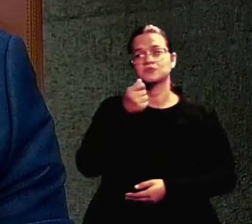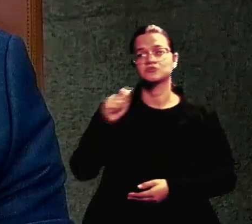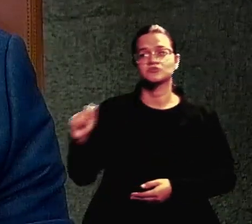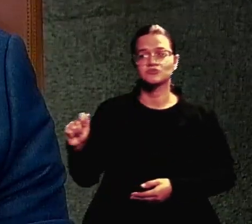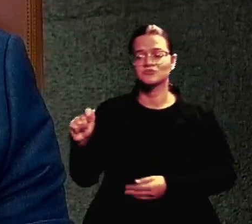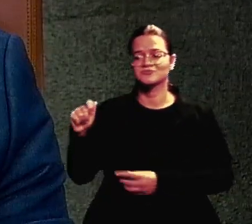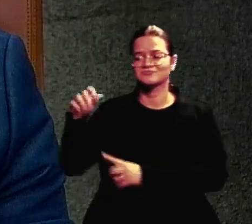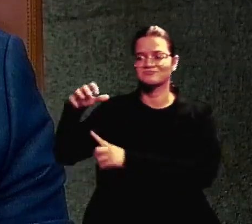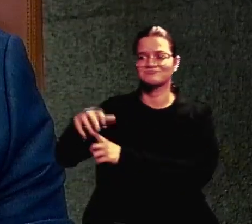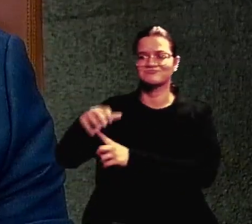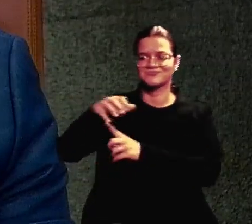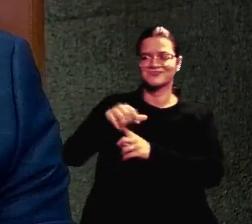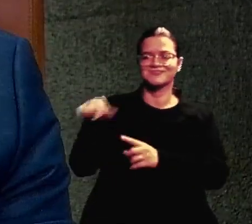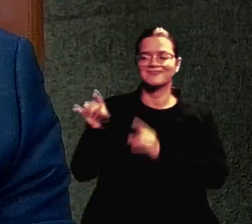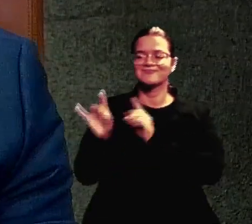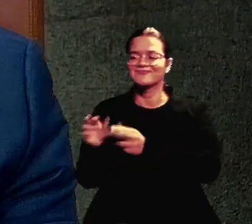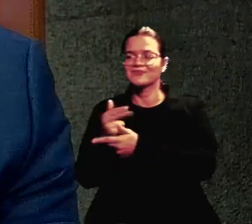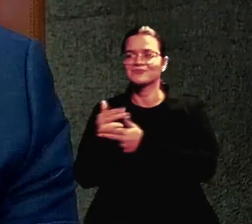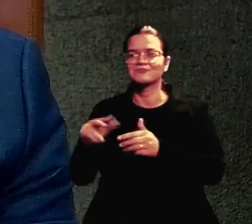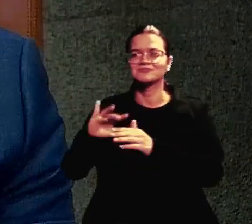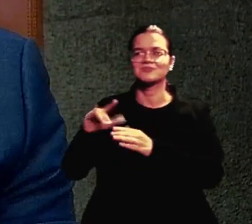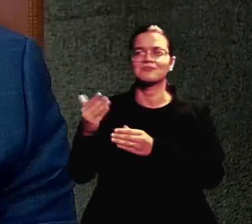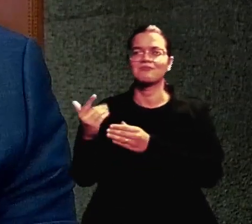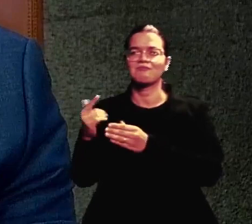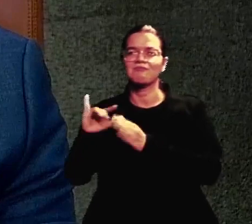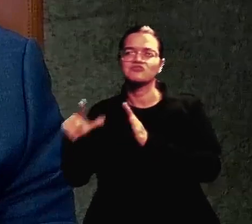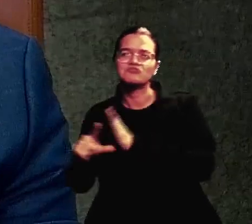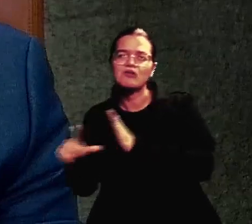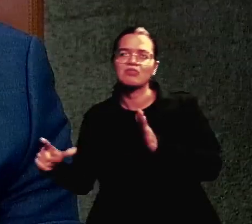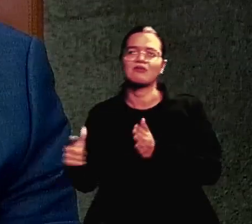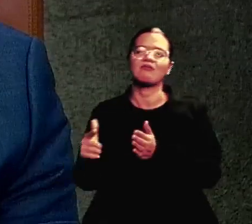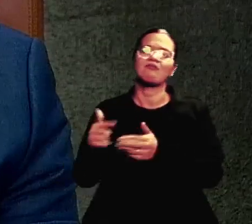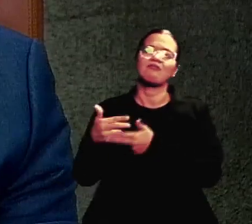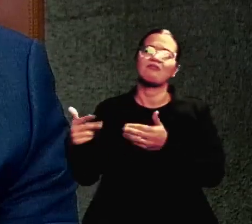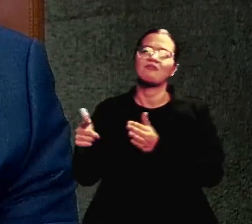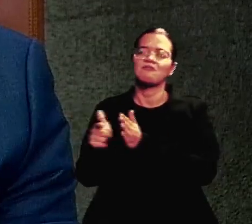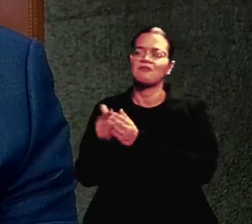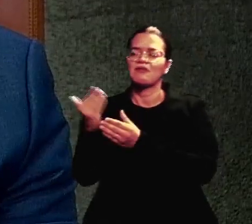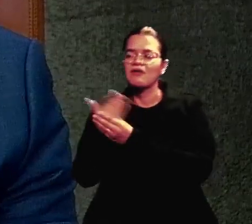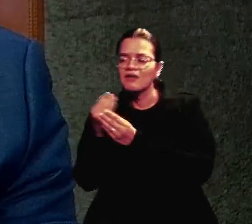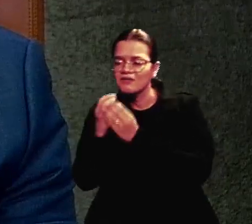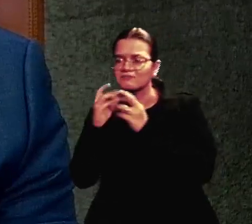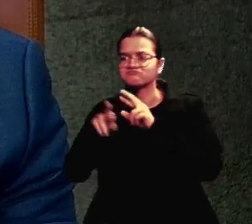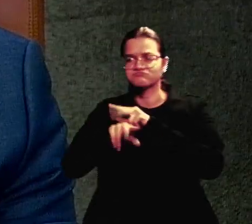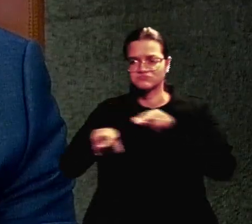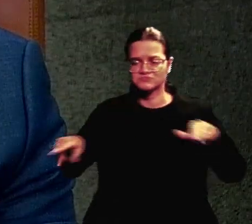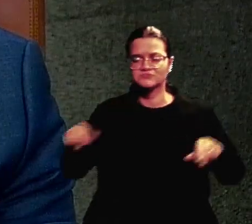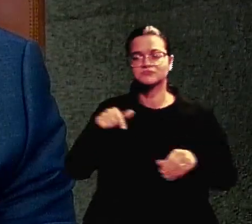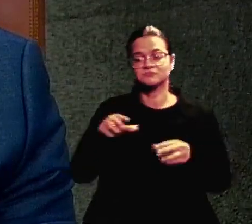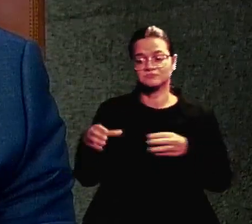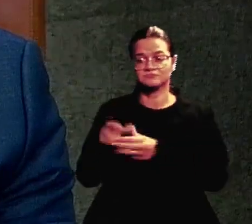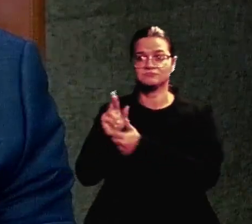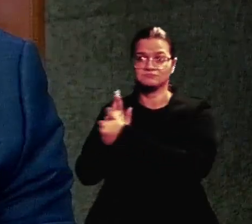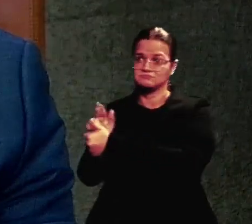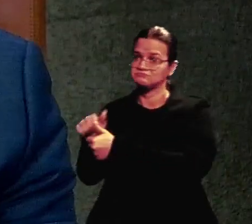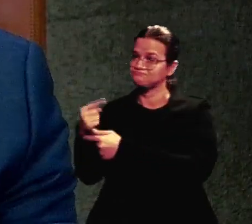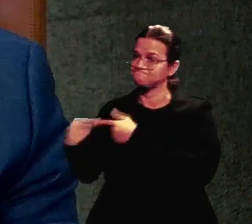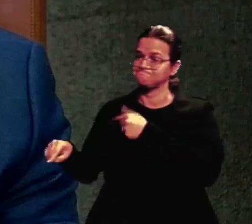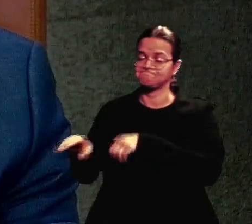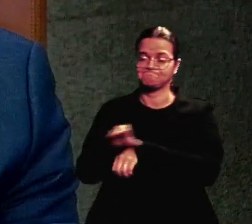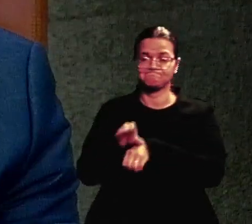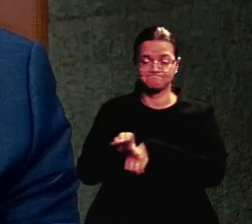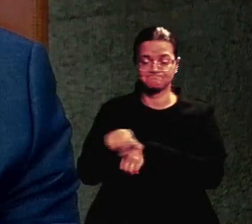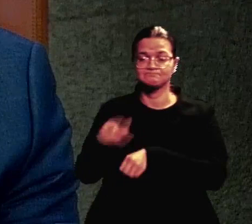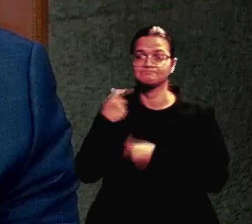dos Quiosques aqui de Parques, aqui do município de Goiânia. A Procuradoria manifestou pela inconstitucionalidade